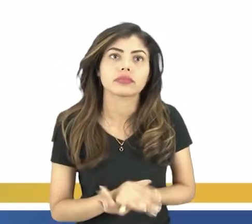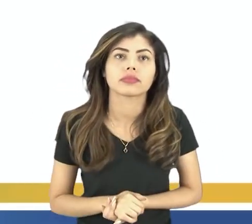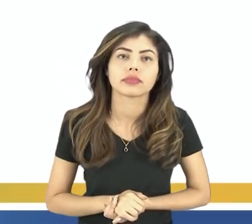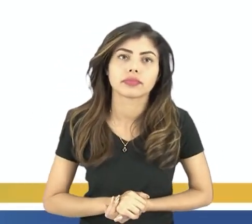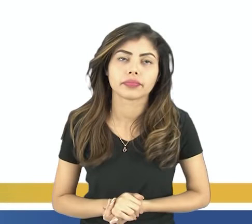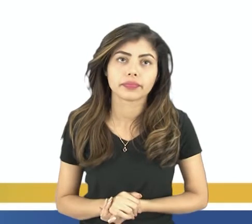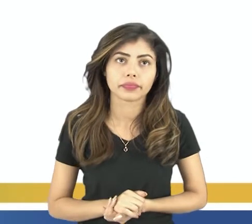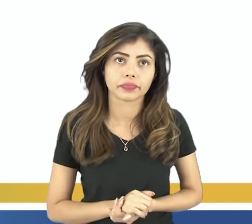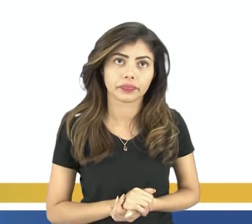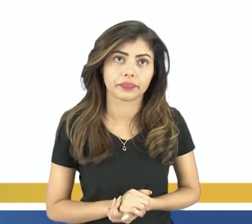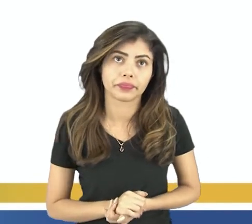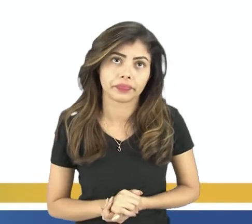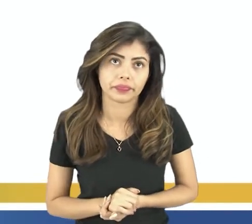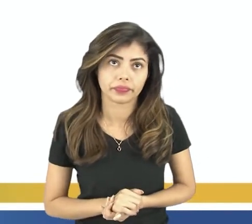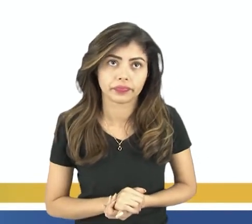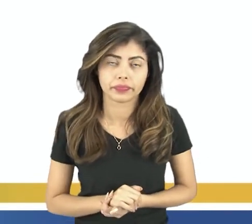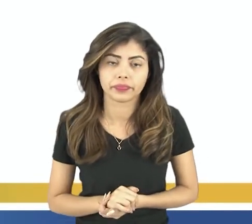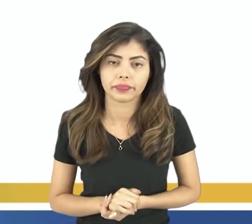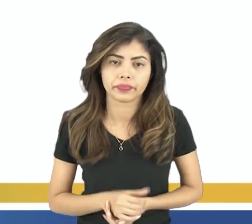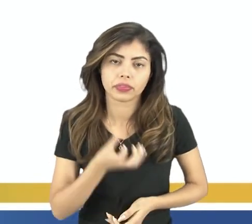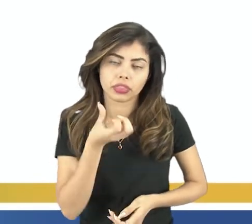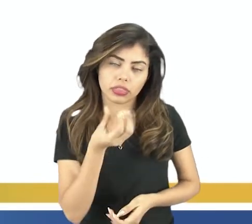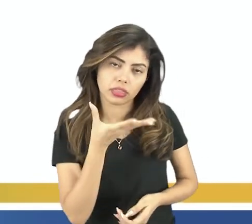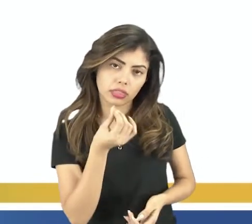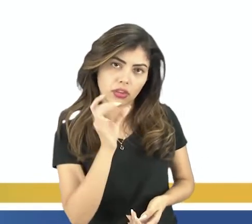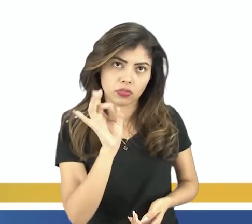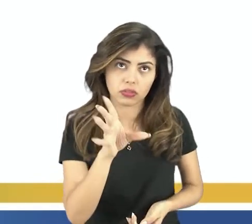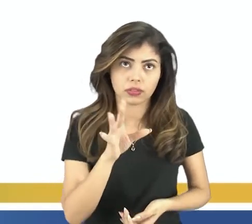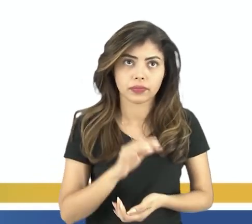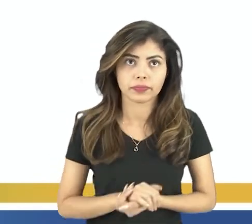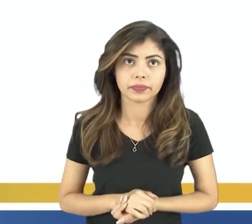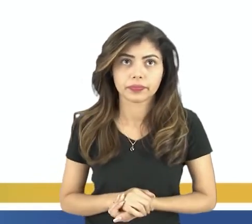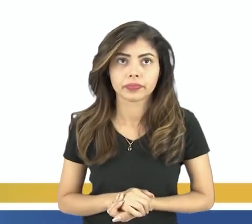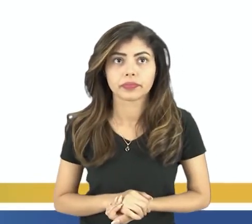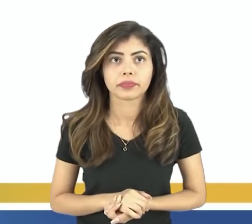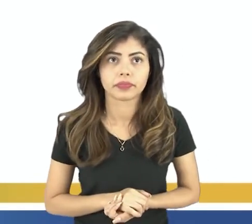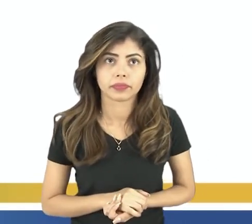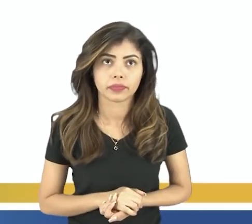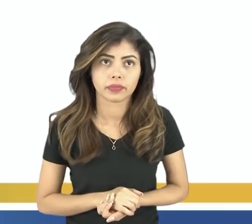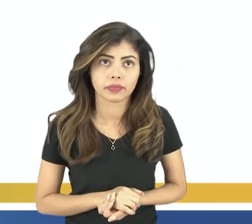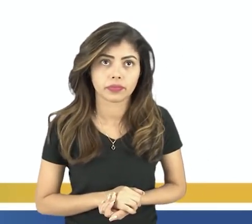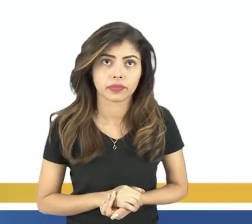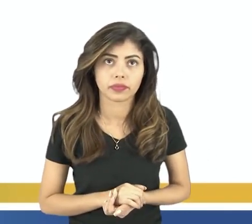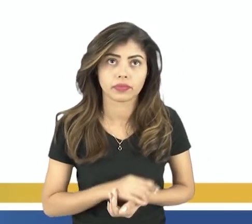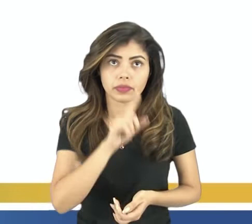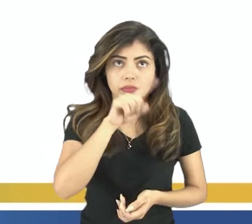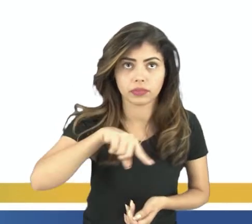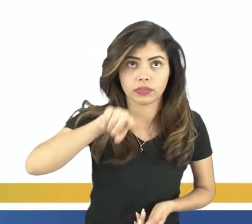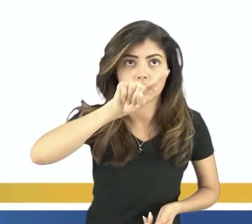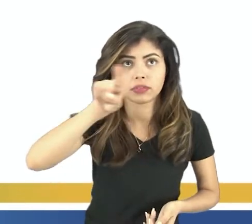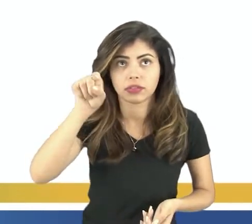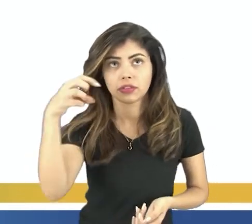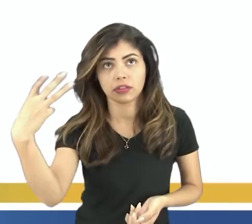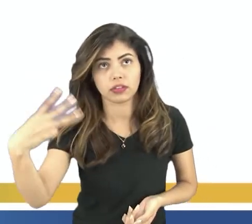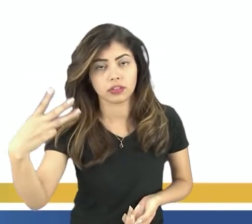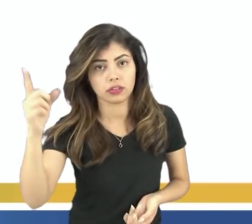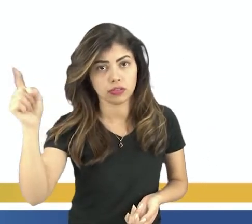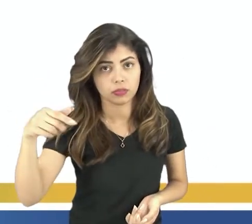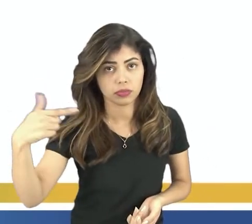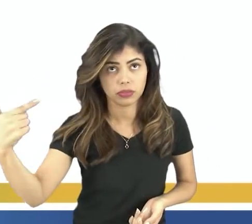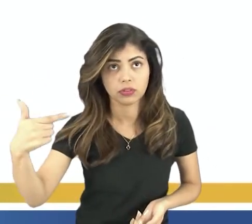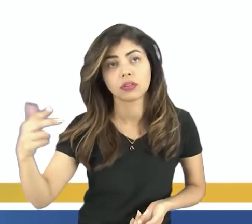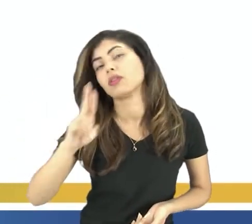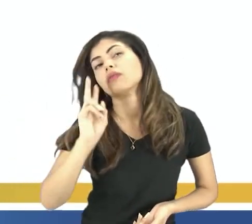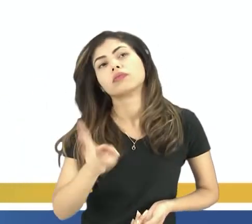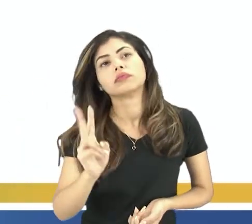ângulo, com o seno do ângulo de 60 graus. O seno do ângulo de 60 é raiz de 3 sobre 2. Seguindo